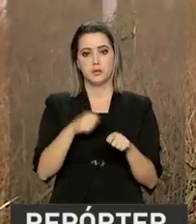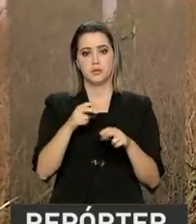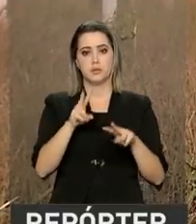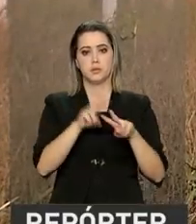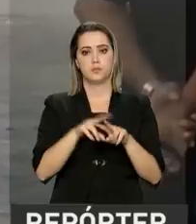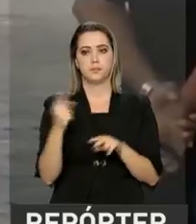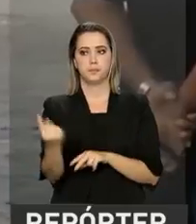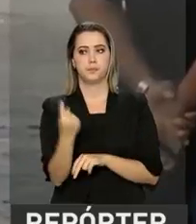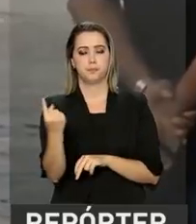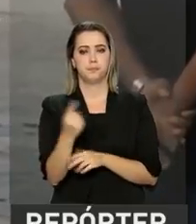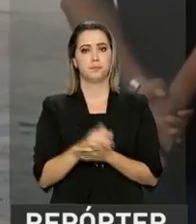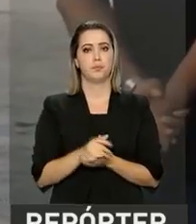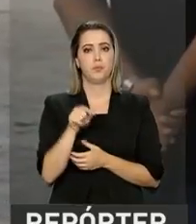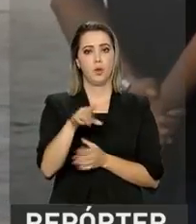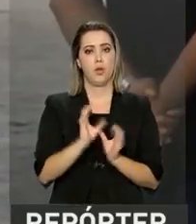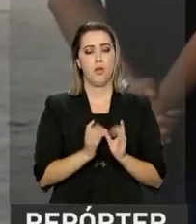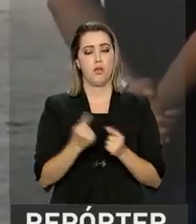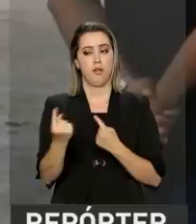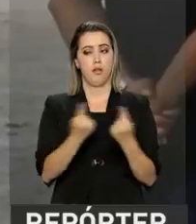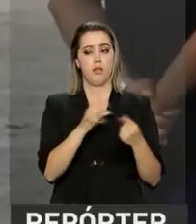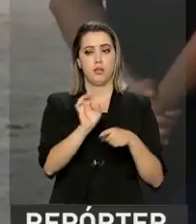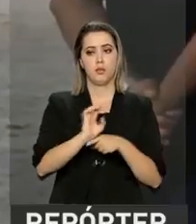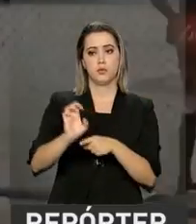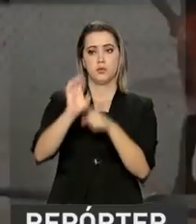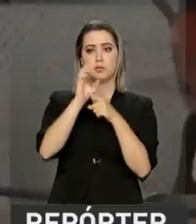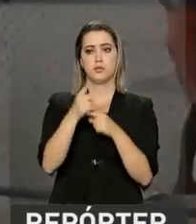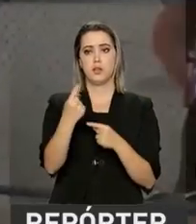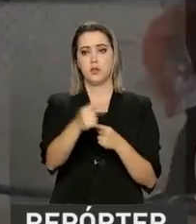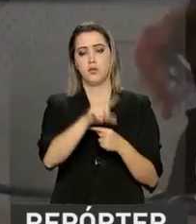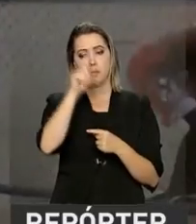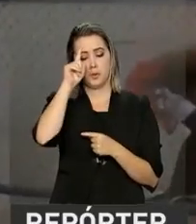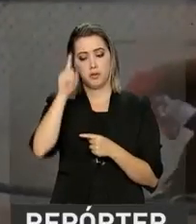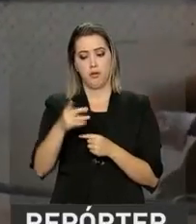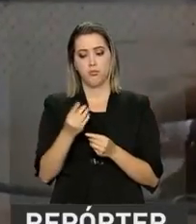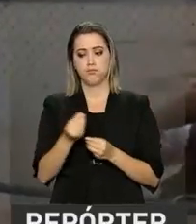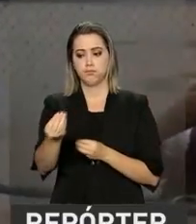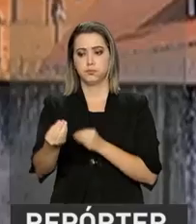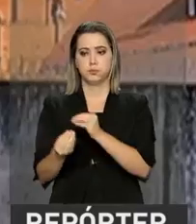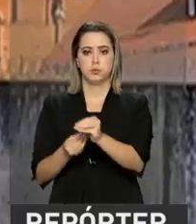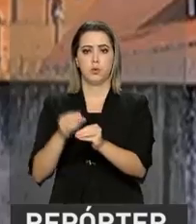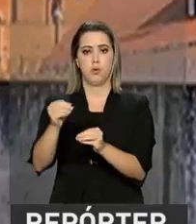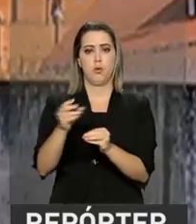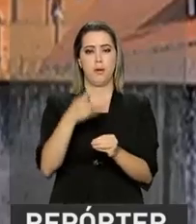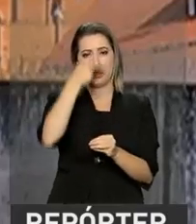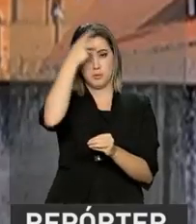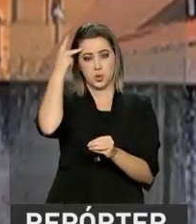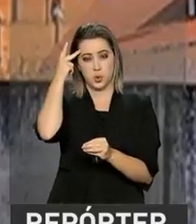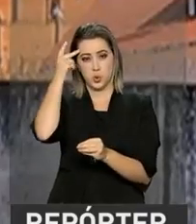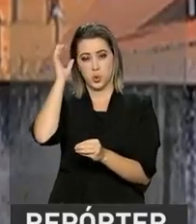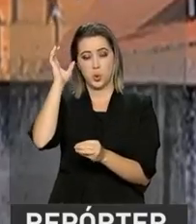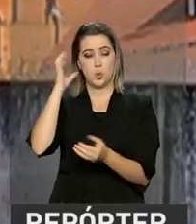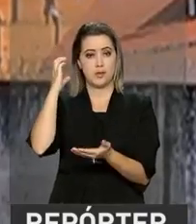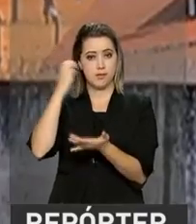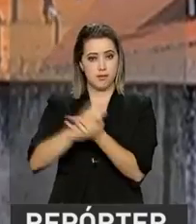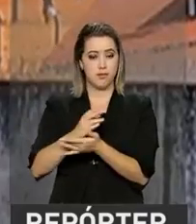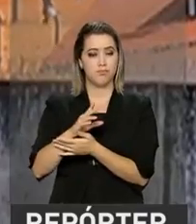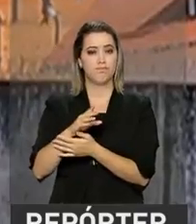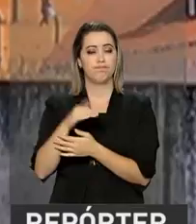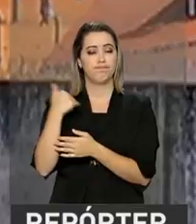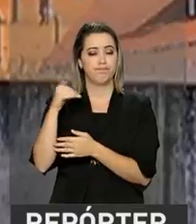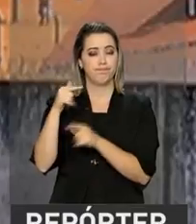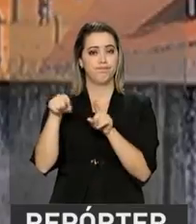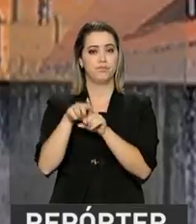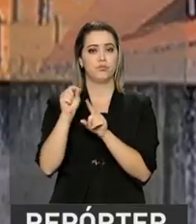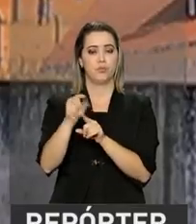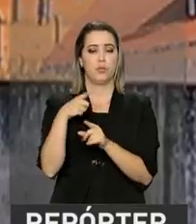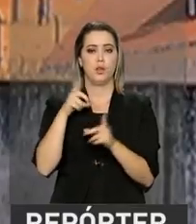isolados os estados vão encaminhar os presos mais perigosos para os presídios federais a idéia é que as novas unidades ajudem a